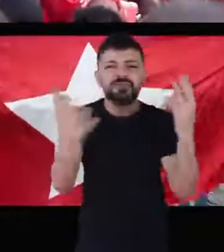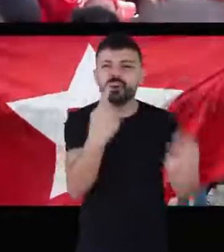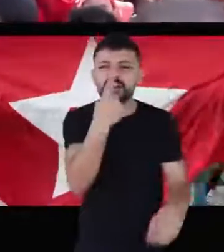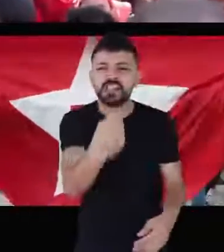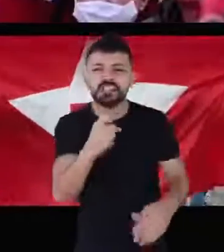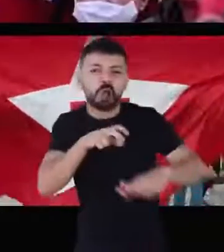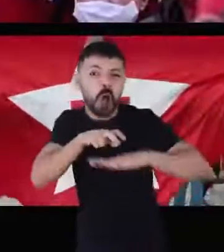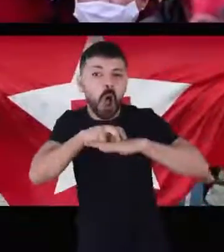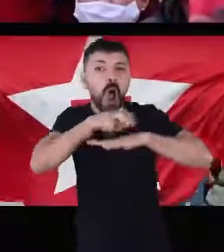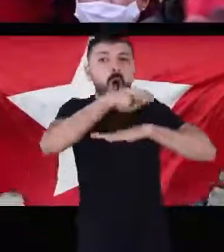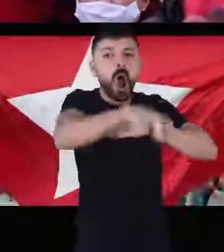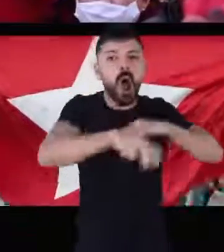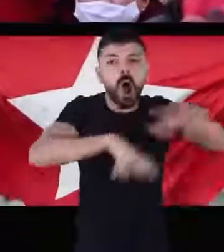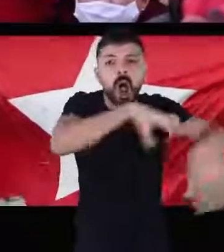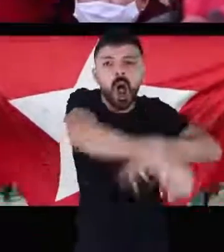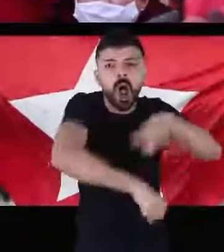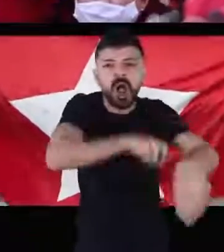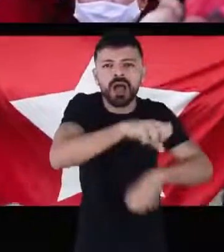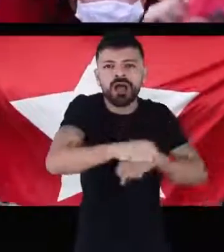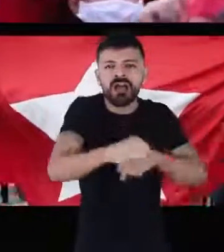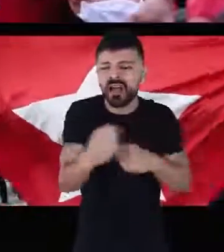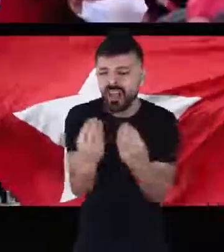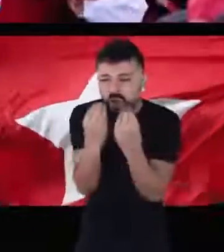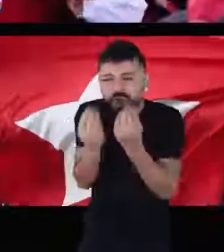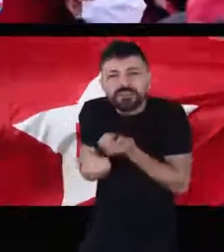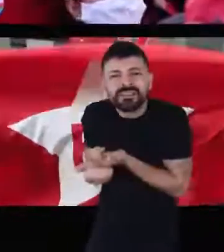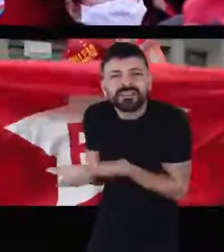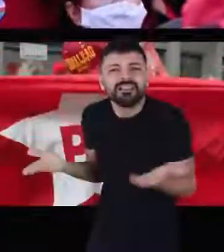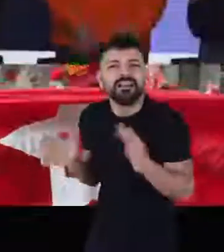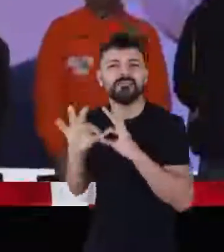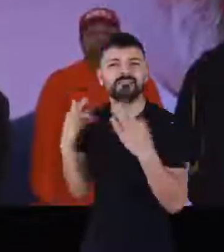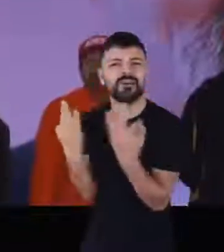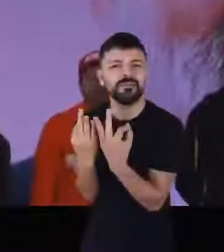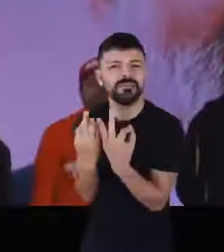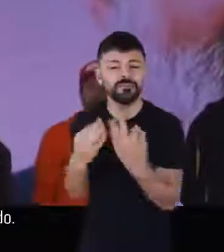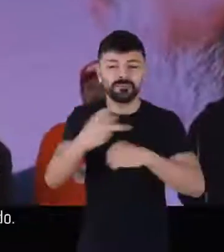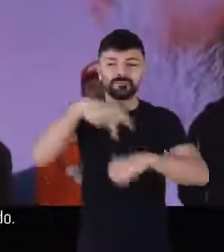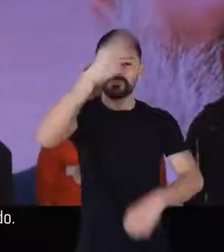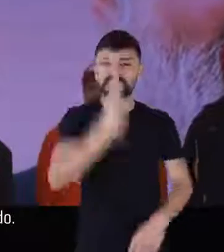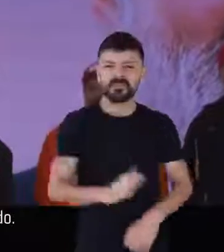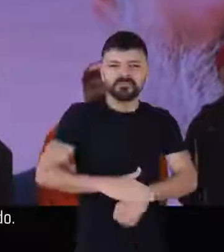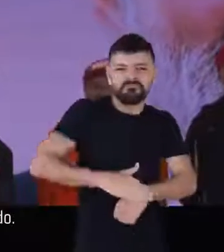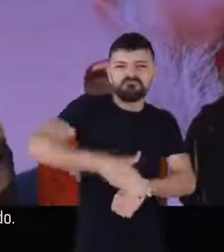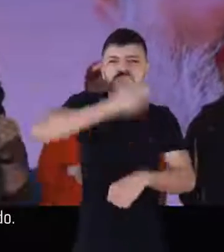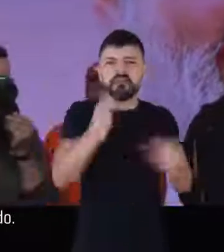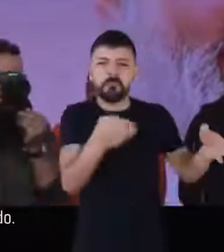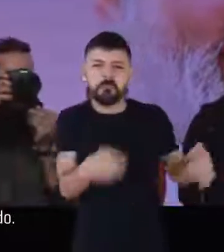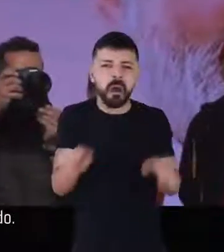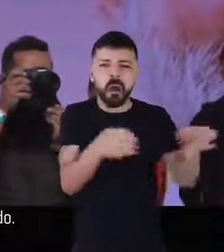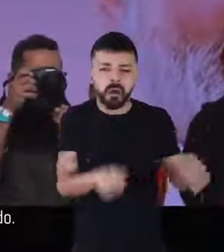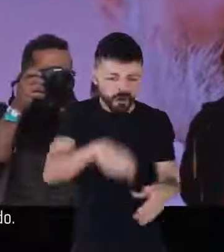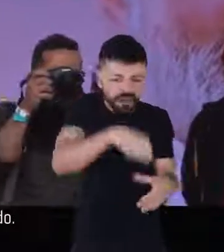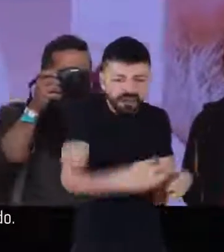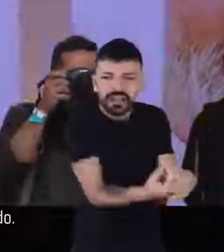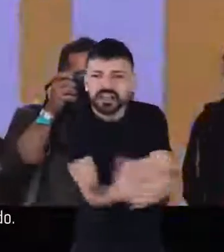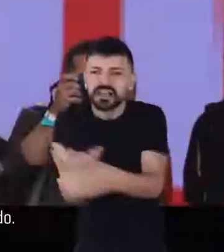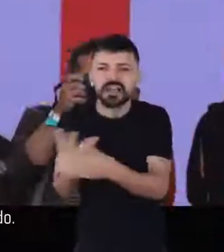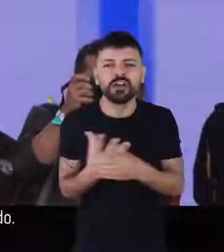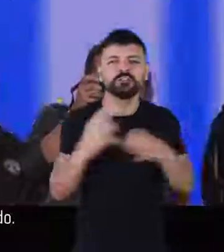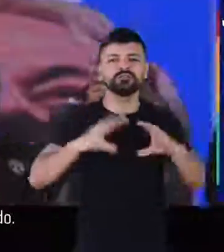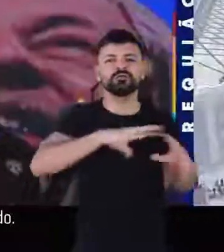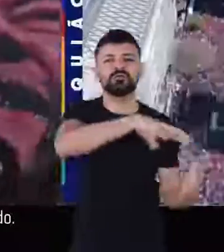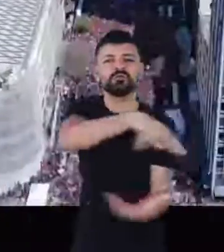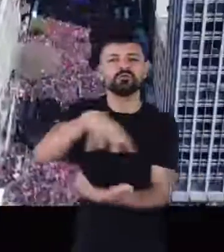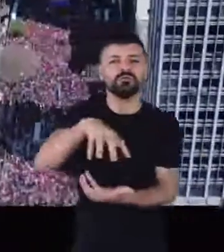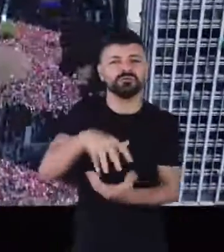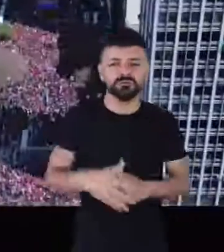assaltando um caminhão de lixo para alimentar as suas famílias no país que é o maior produtor de grãos do